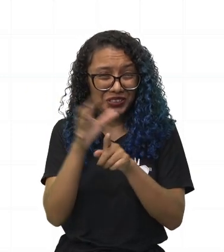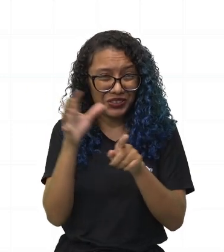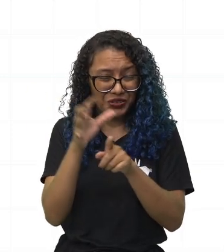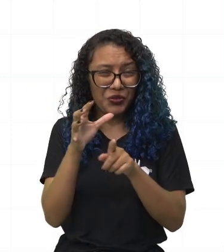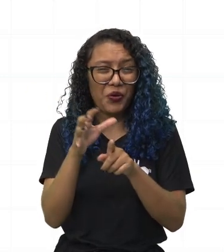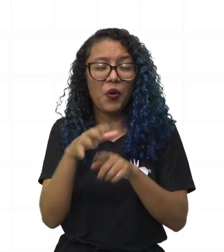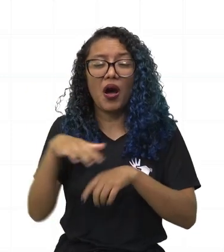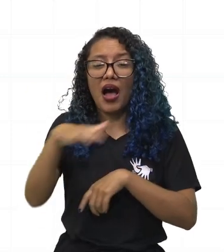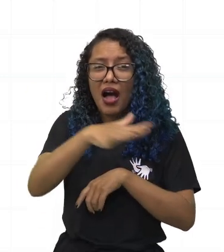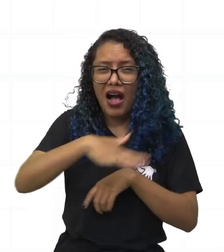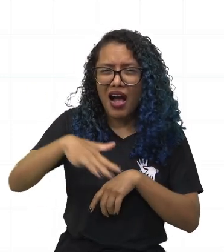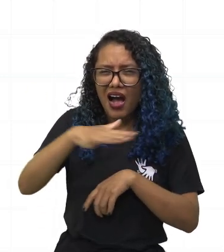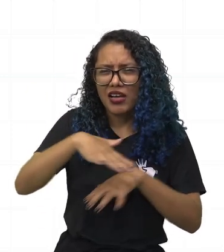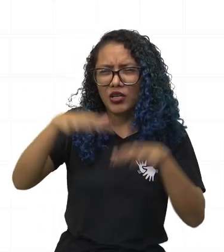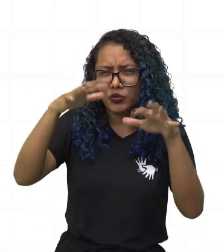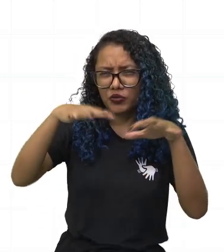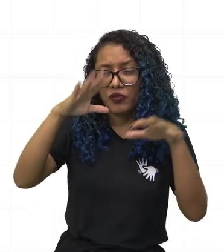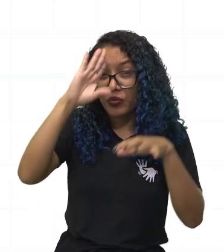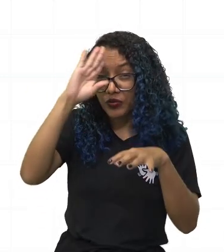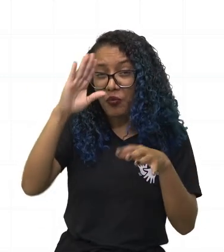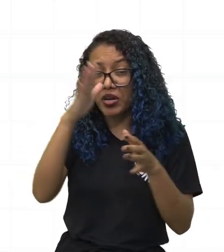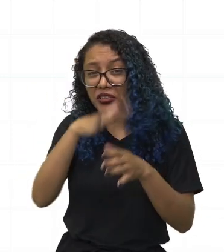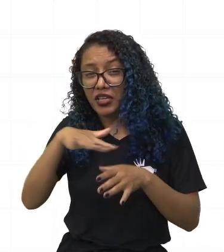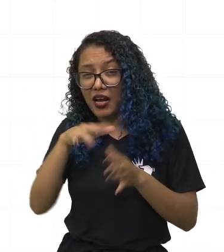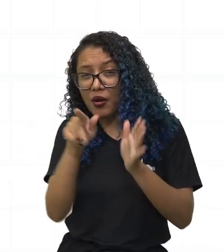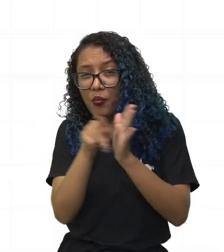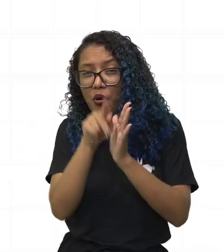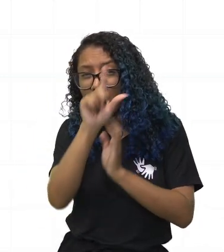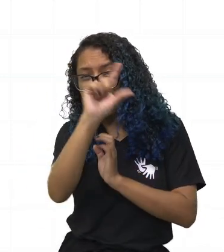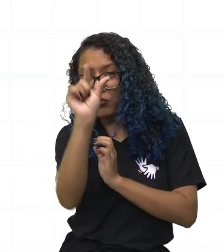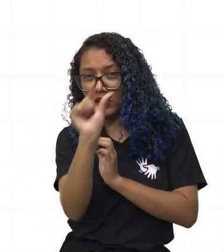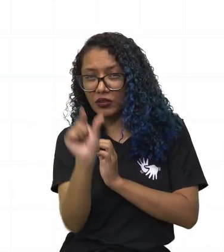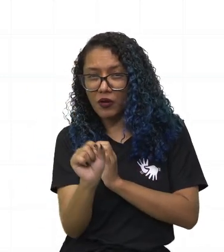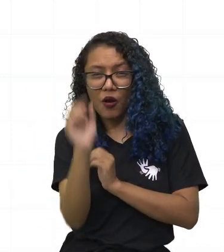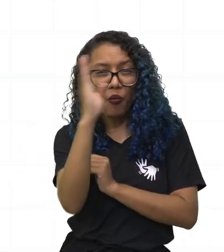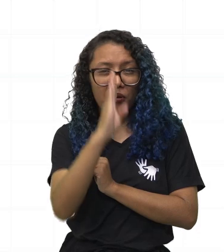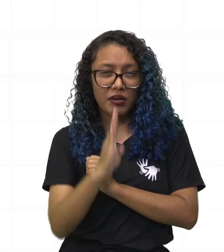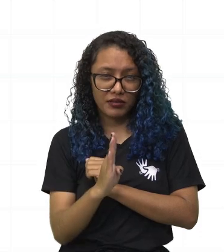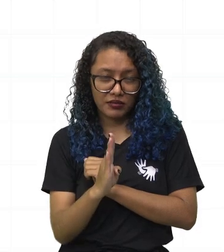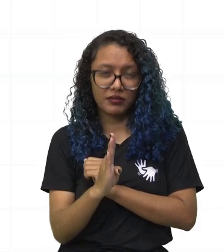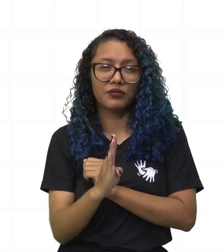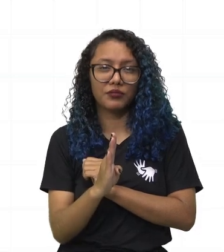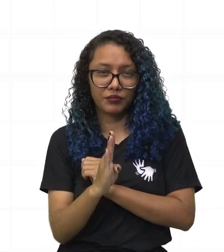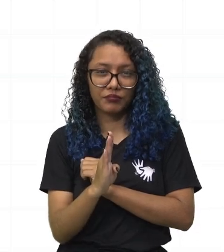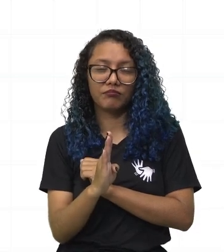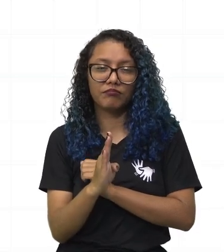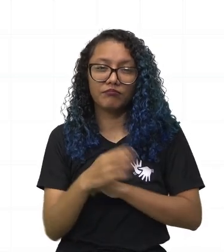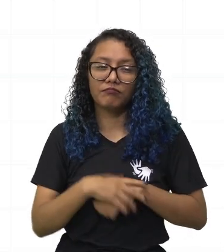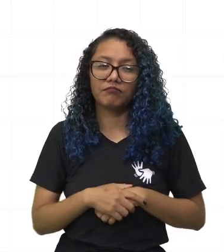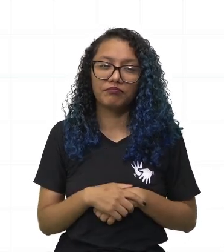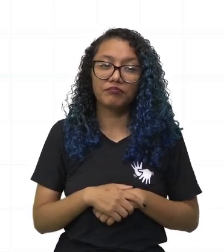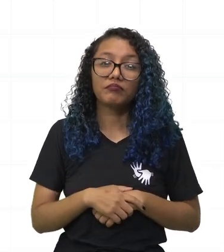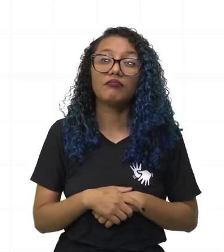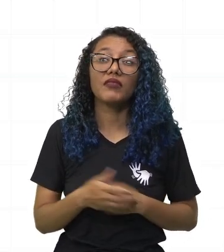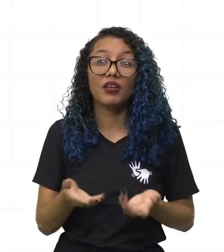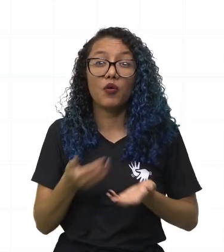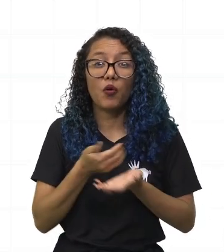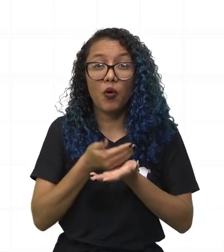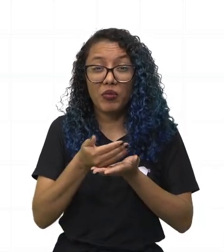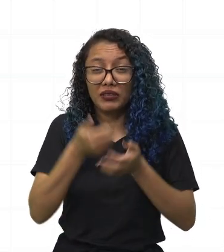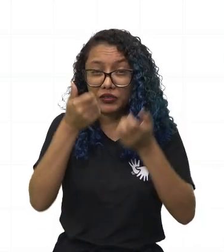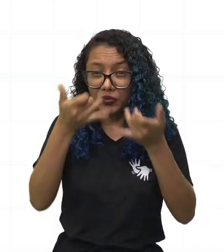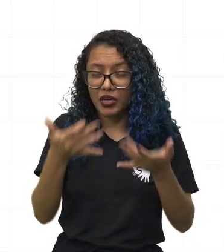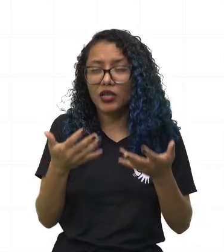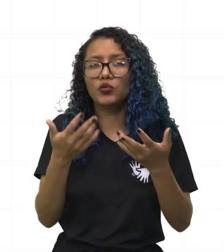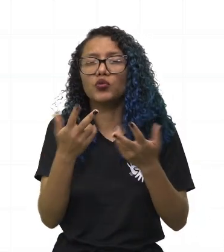região, principalmente no litoral. Então, aqui ele começa logo a notícia falando das mortes, do desaparecimento,